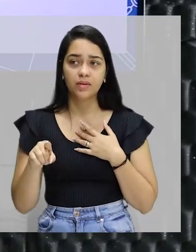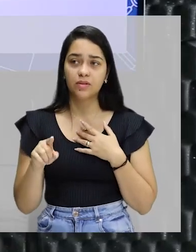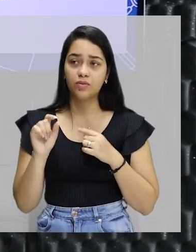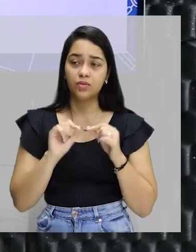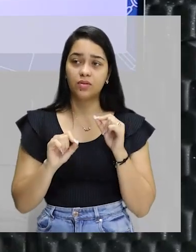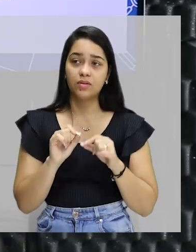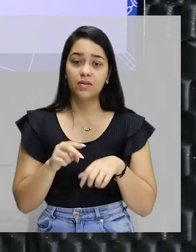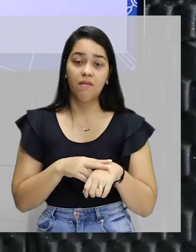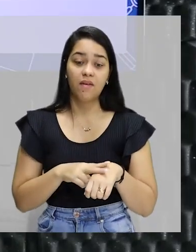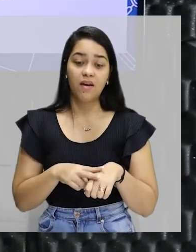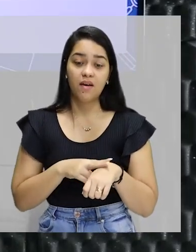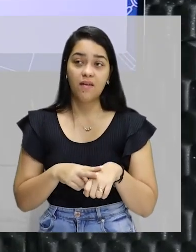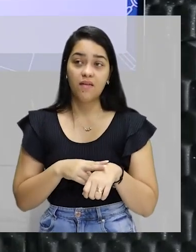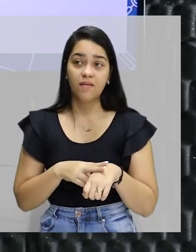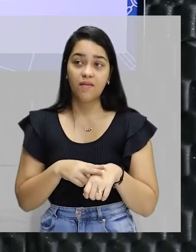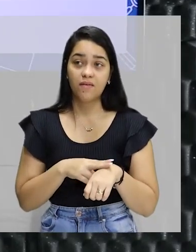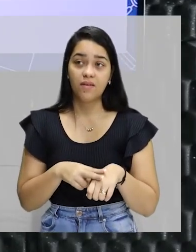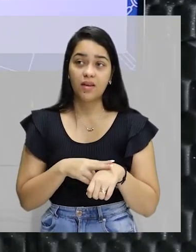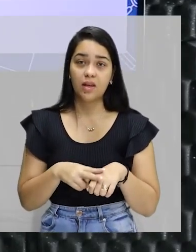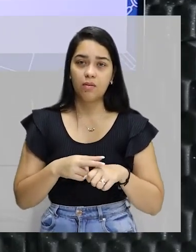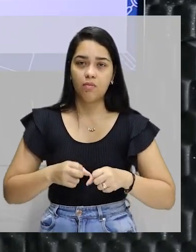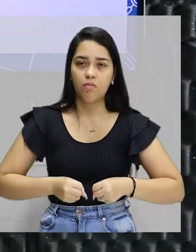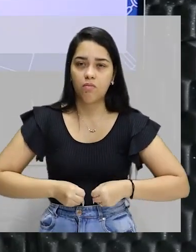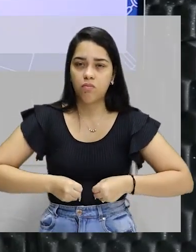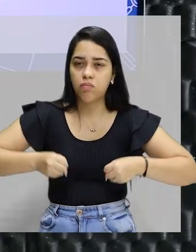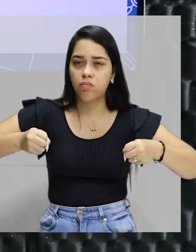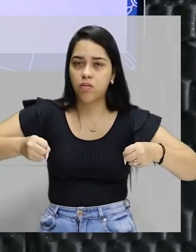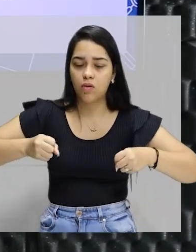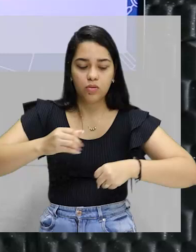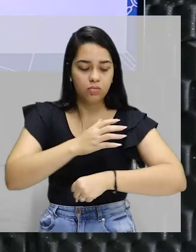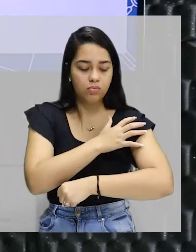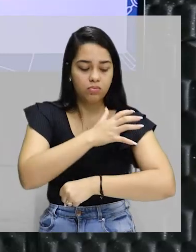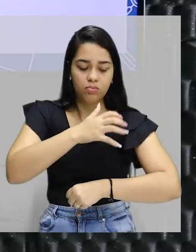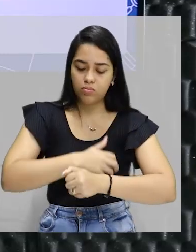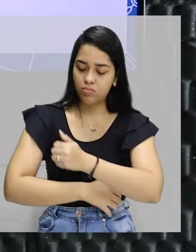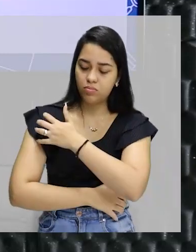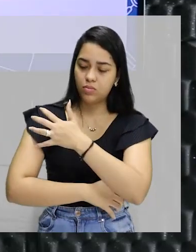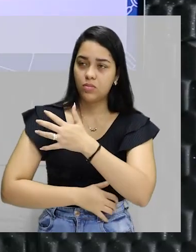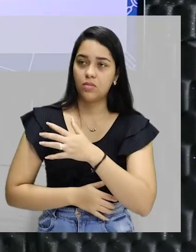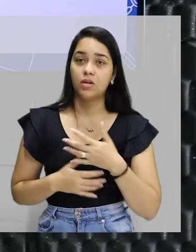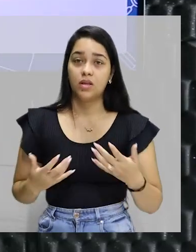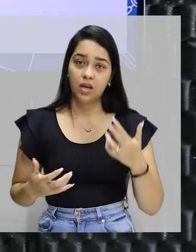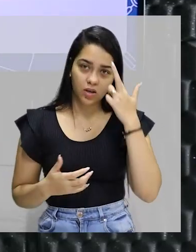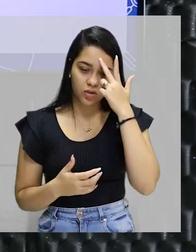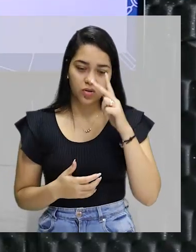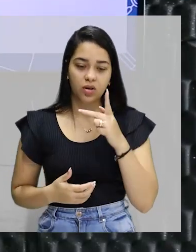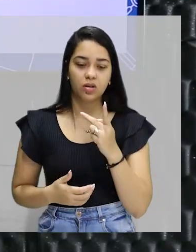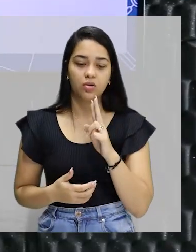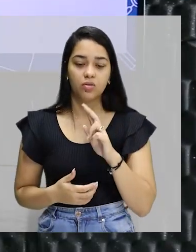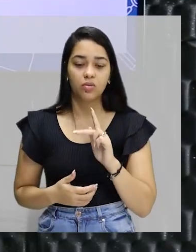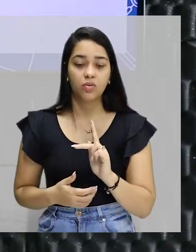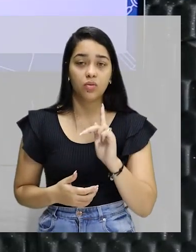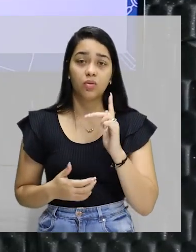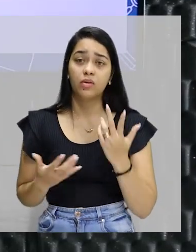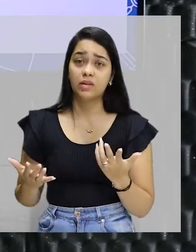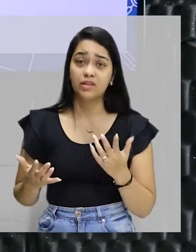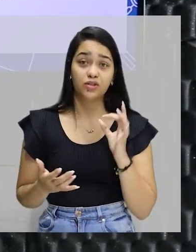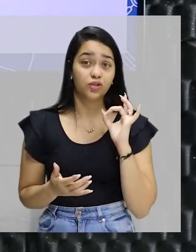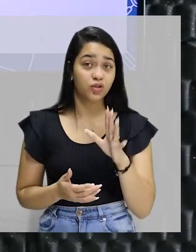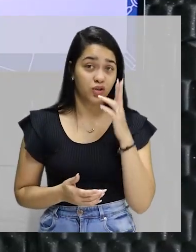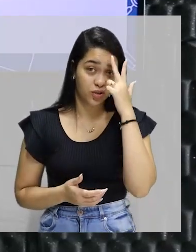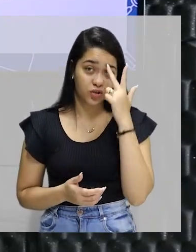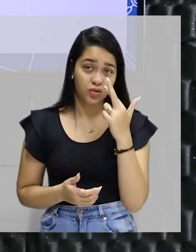ficar verde, extremamente forte, extremamente musculoso, né? A história do Hulk. Então, isso é